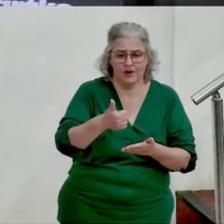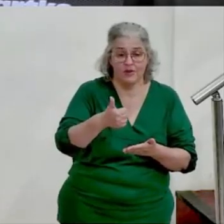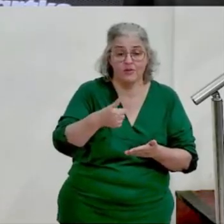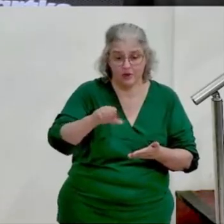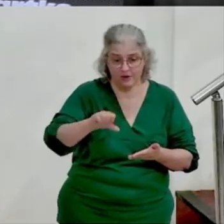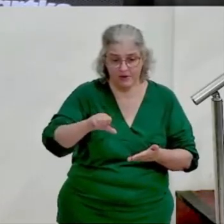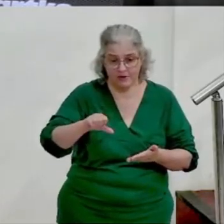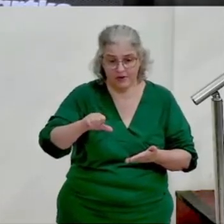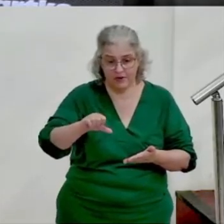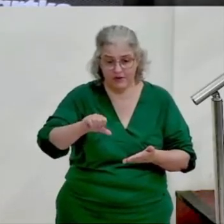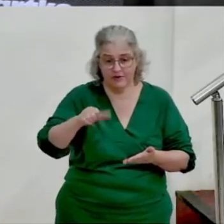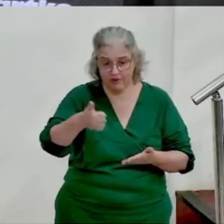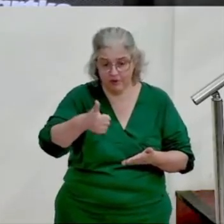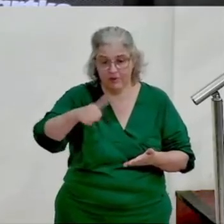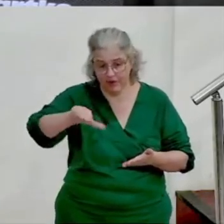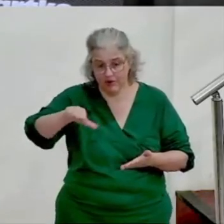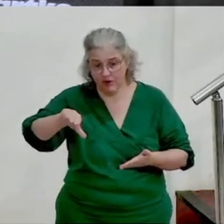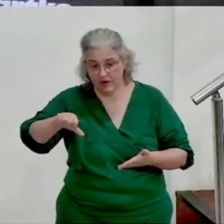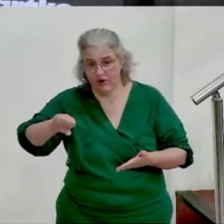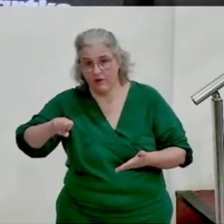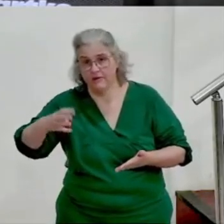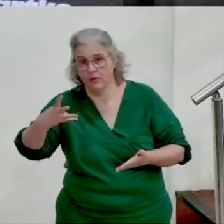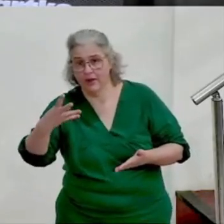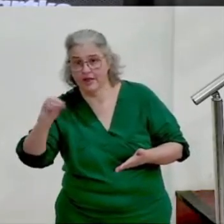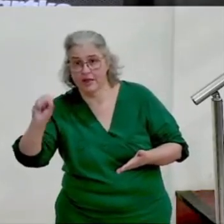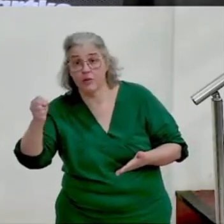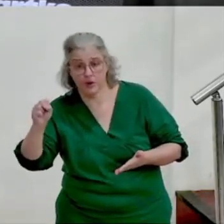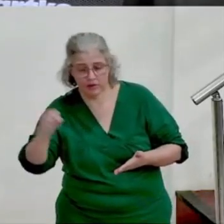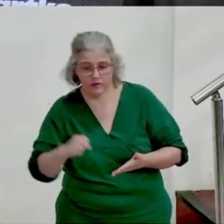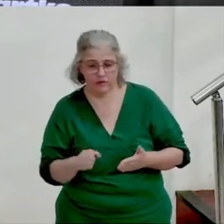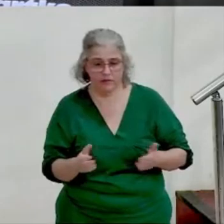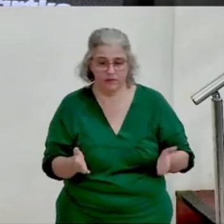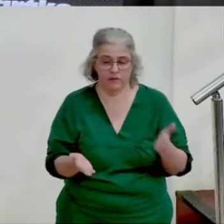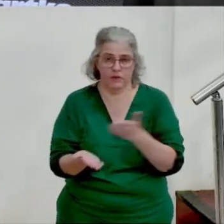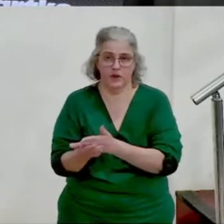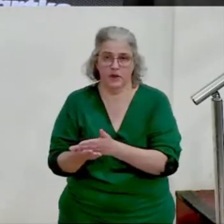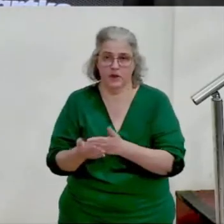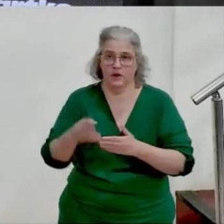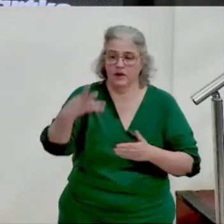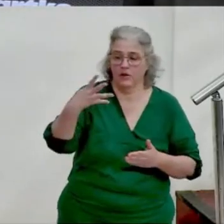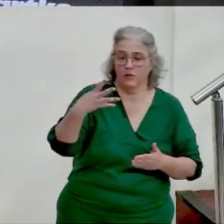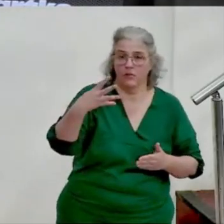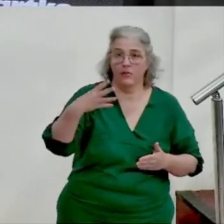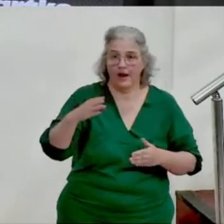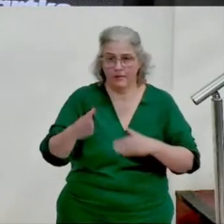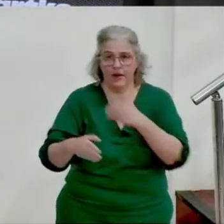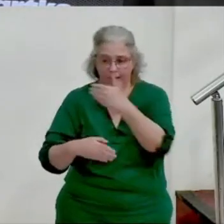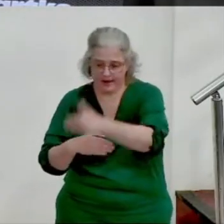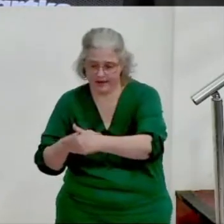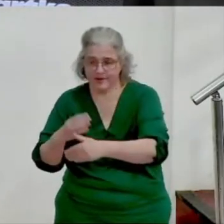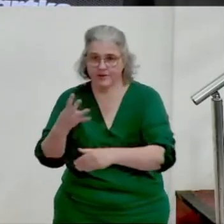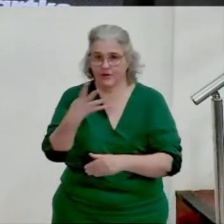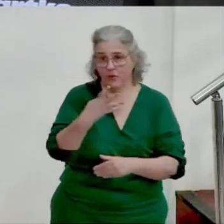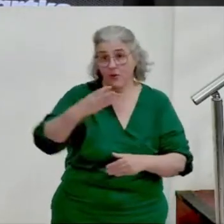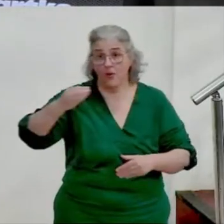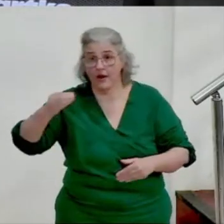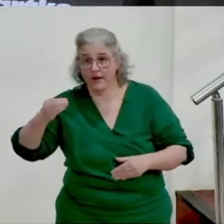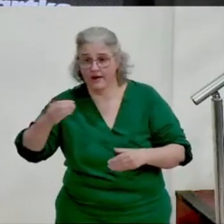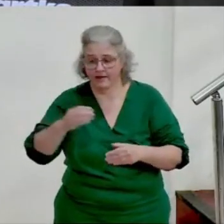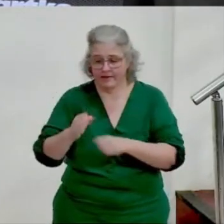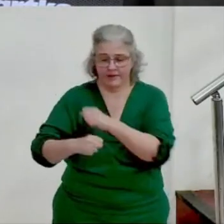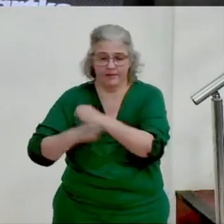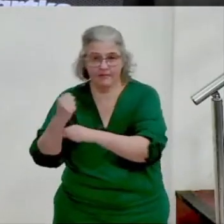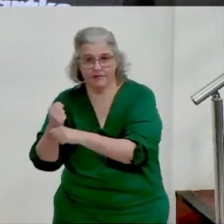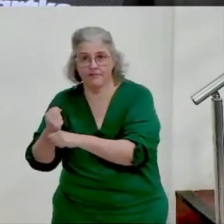geração, 40 anos. Então, 48 mais 40, 88. Não preciso nem dizer, não voltou,